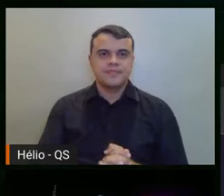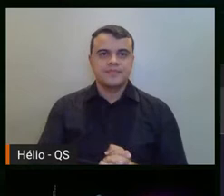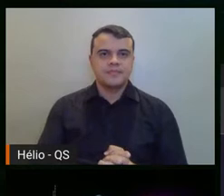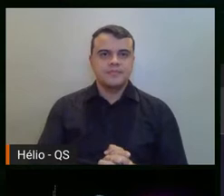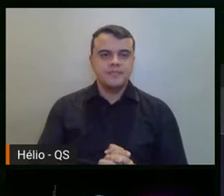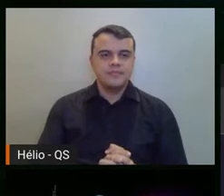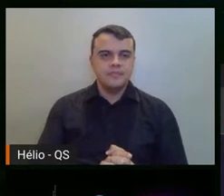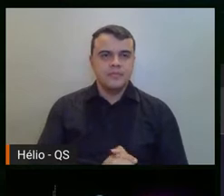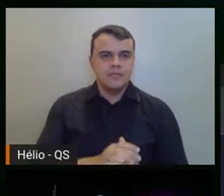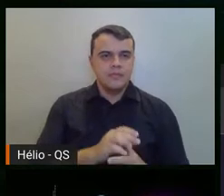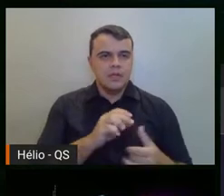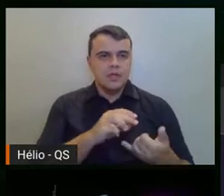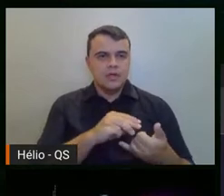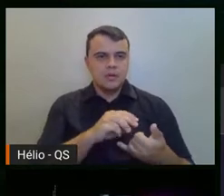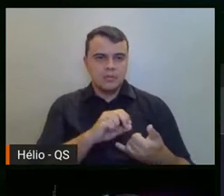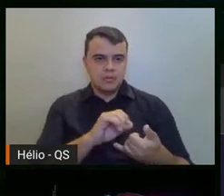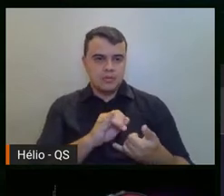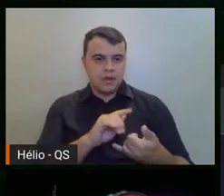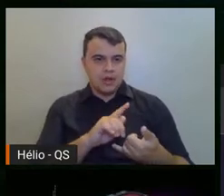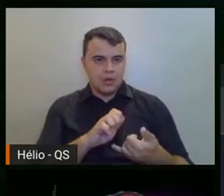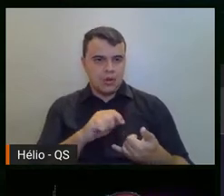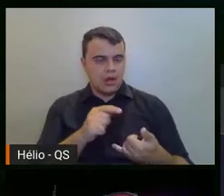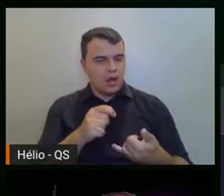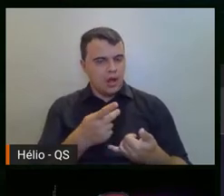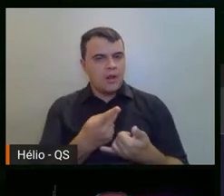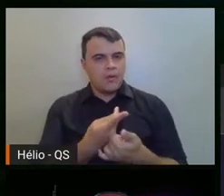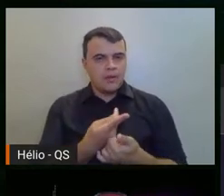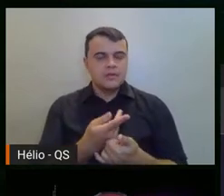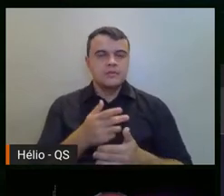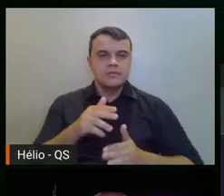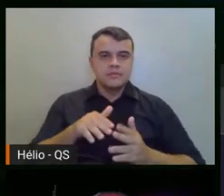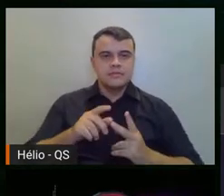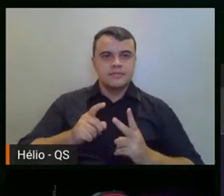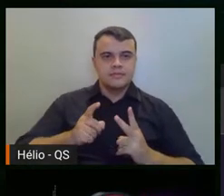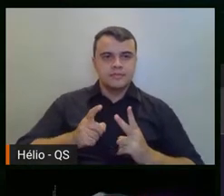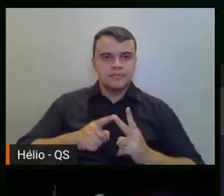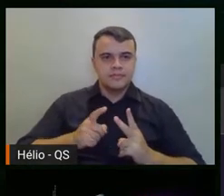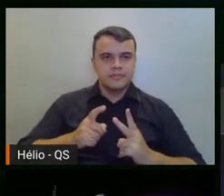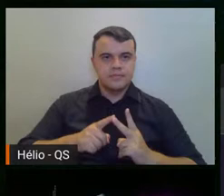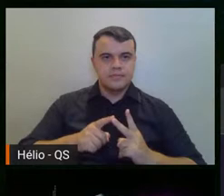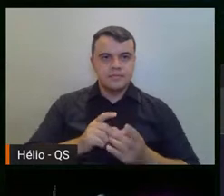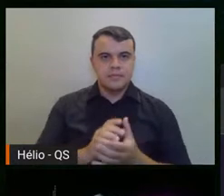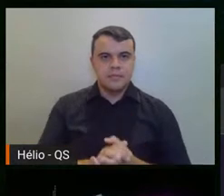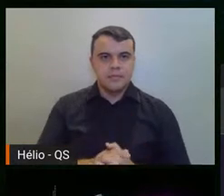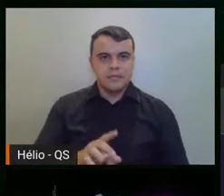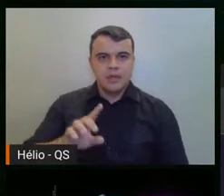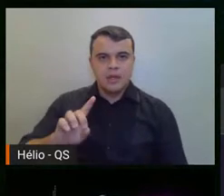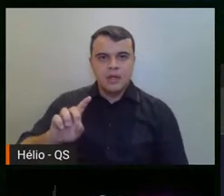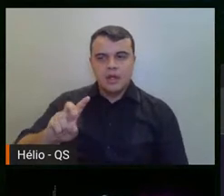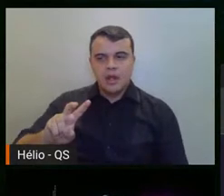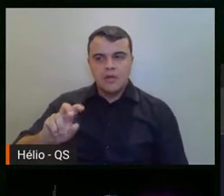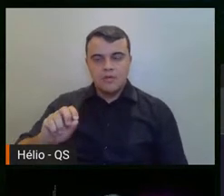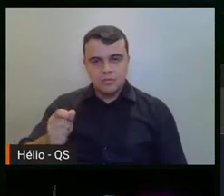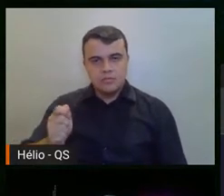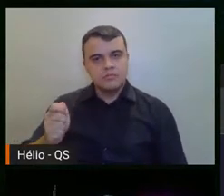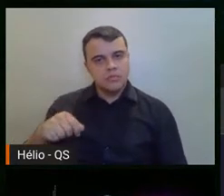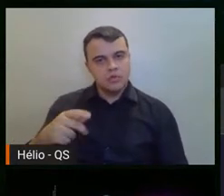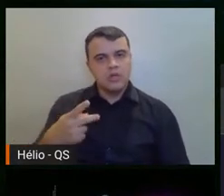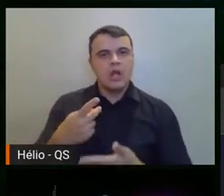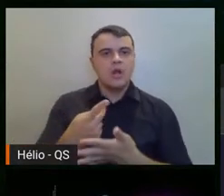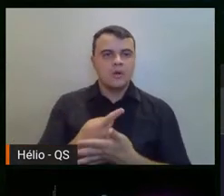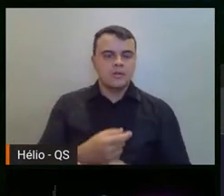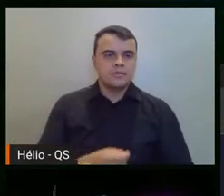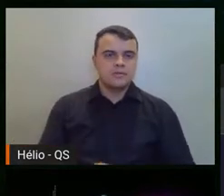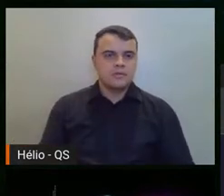mobile é normal que isso aconteça quando você fala de devops é normal que isso aconteça então assim